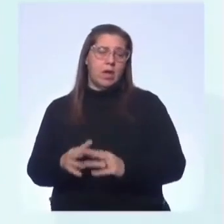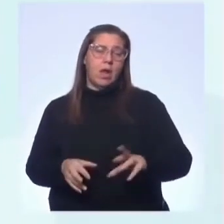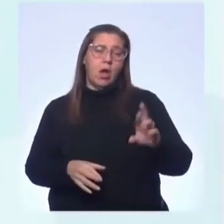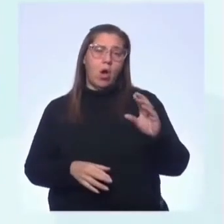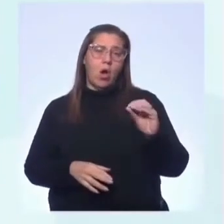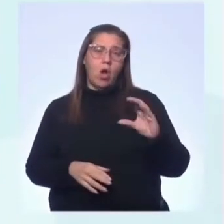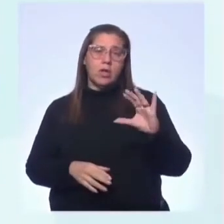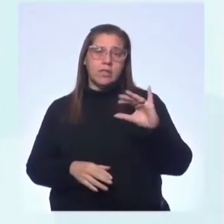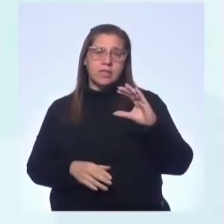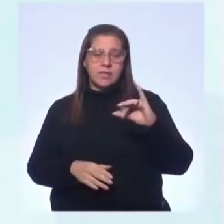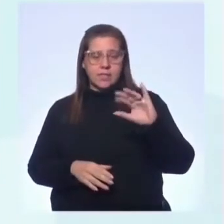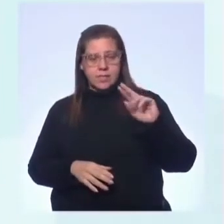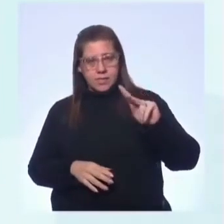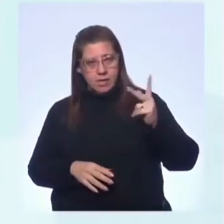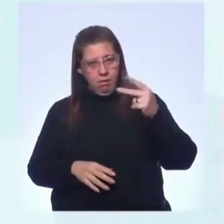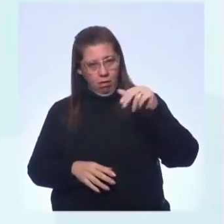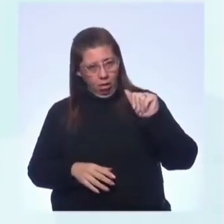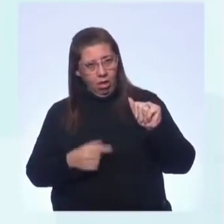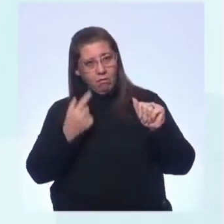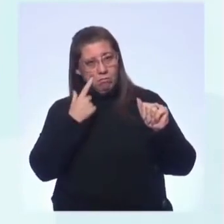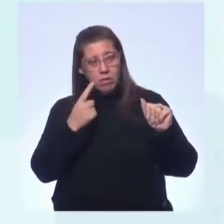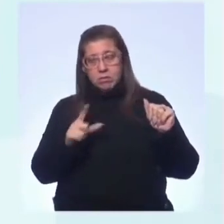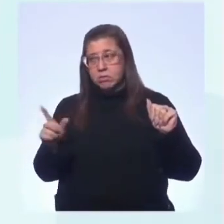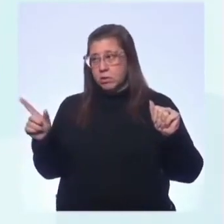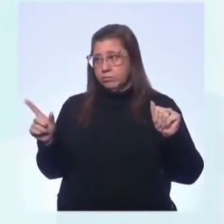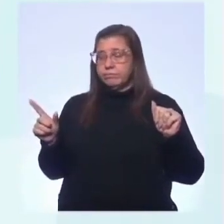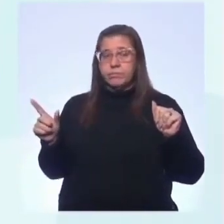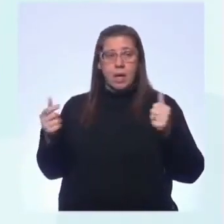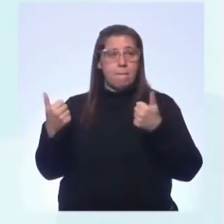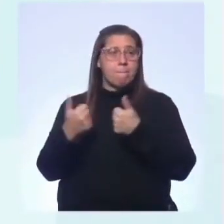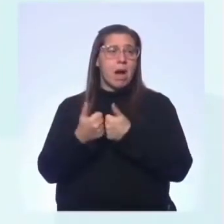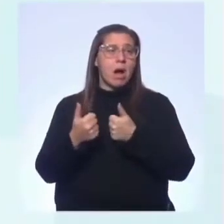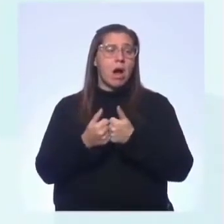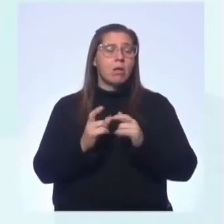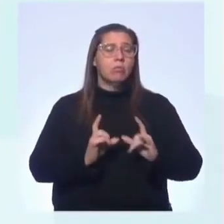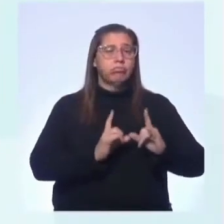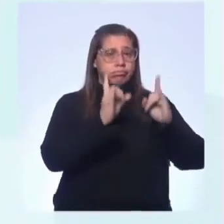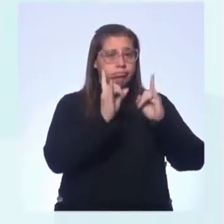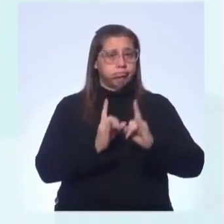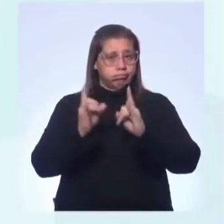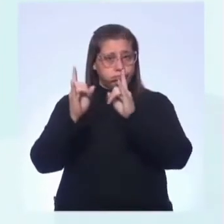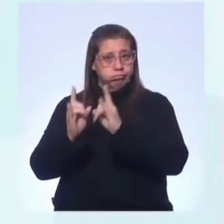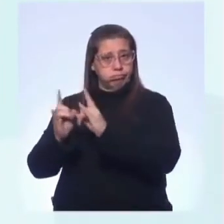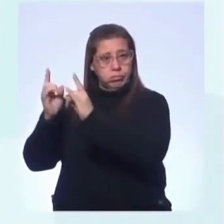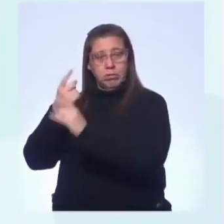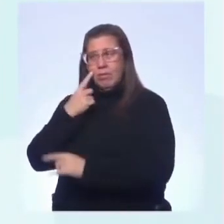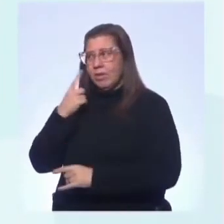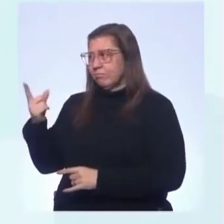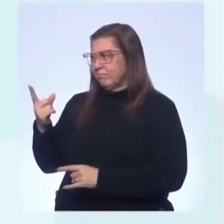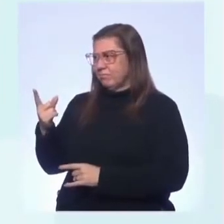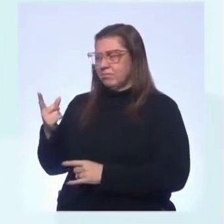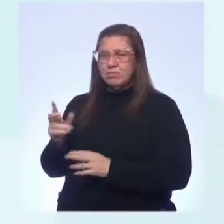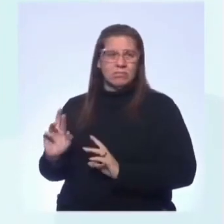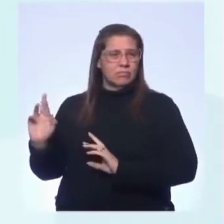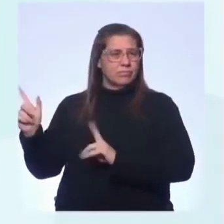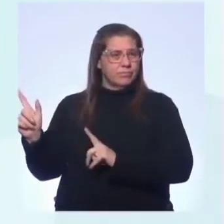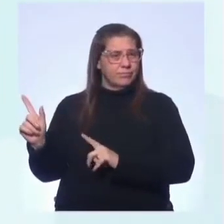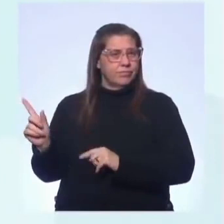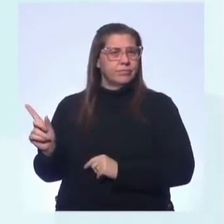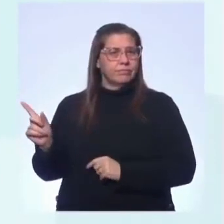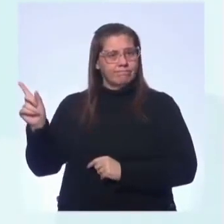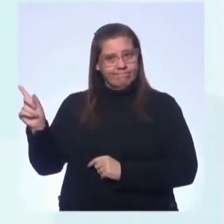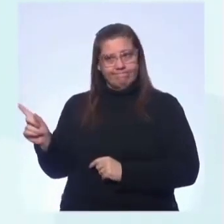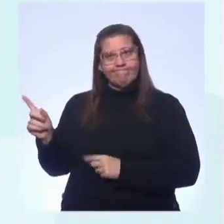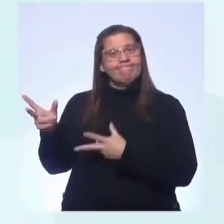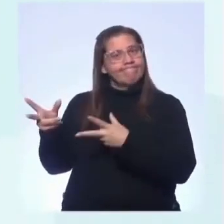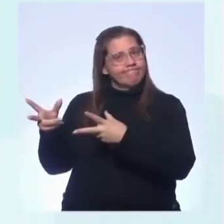favela do Brasil, contrastando aí com os edifícios de São Conrado, no Rio de Janeiro. Então isso aí dá para